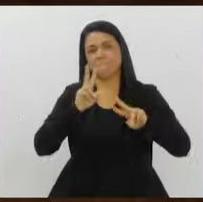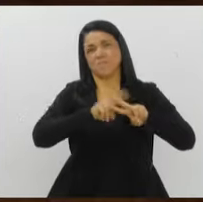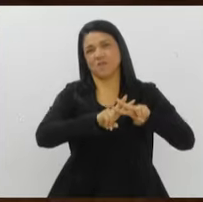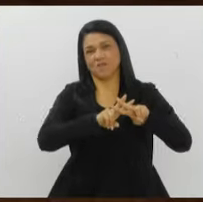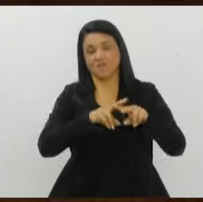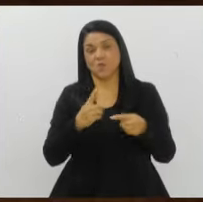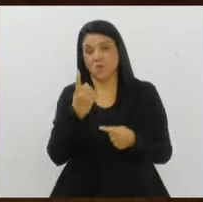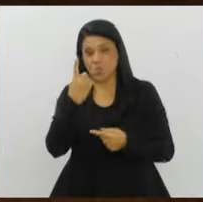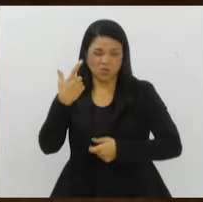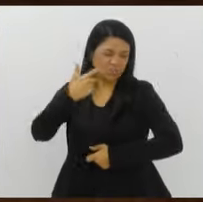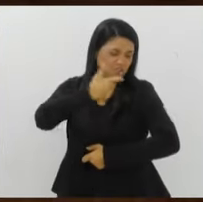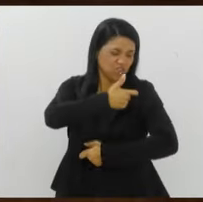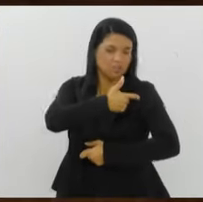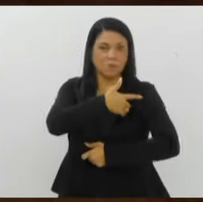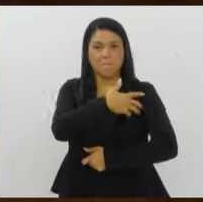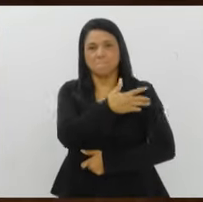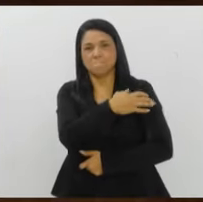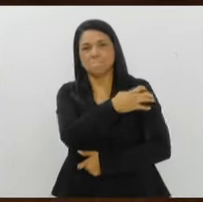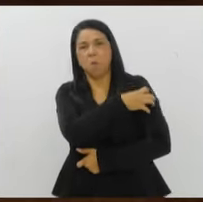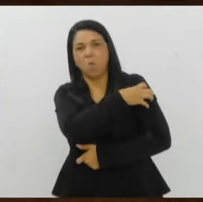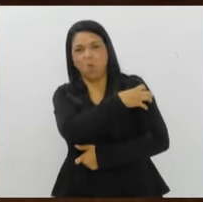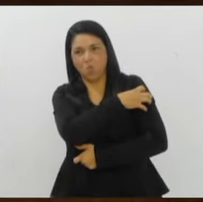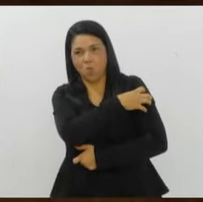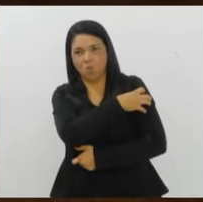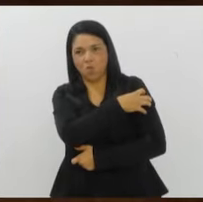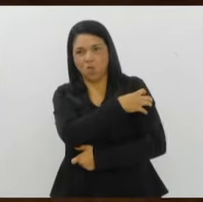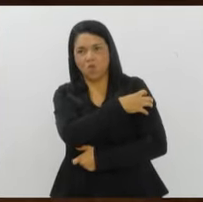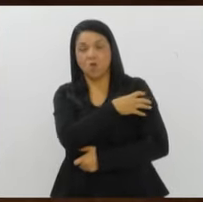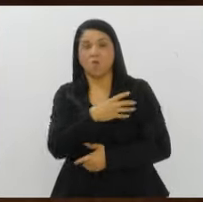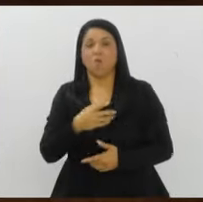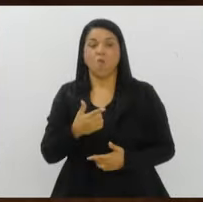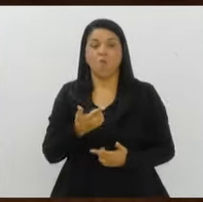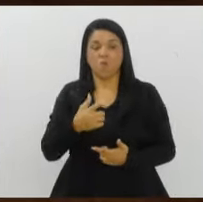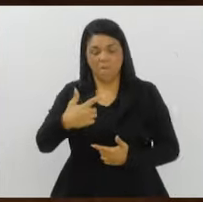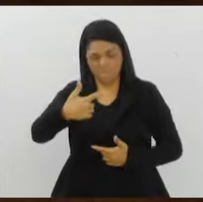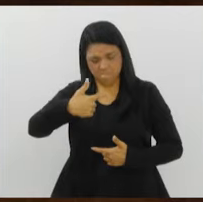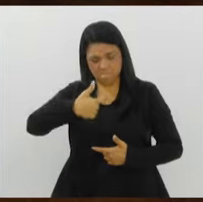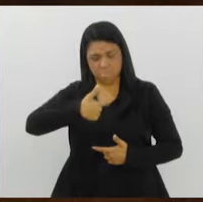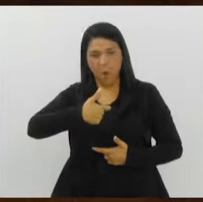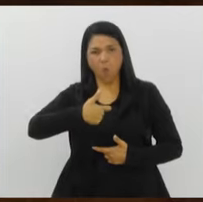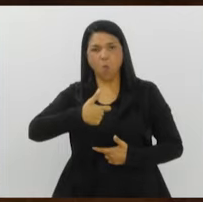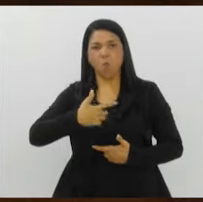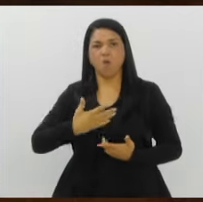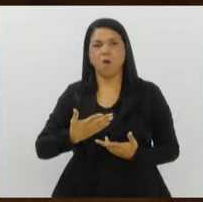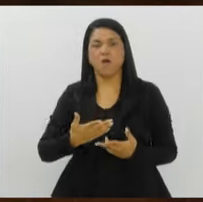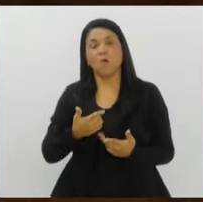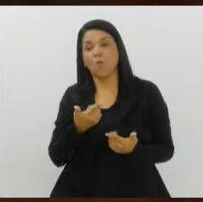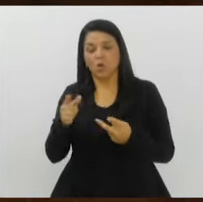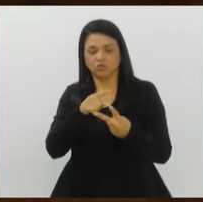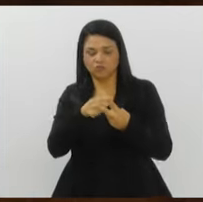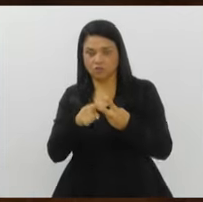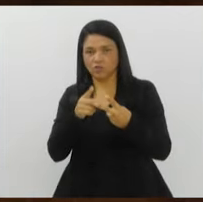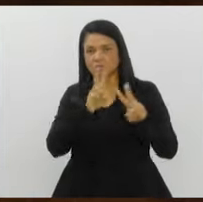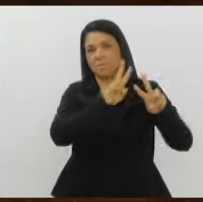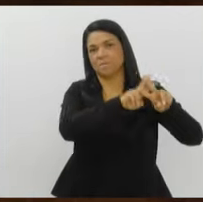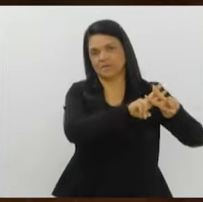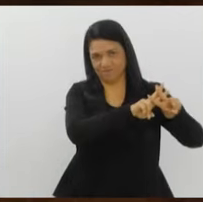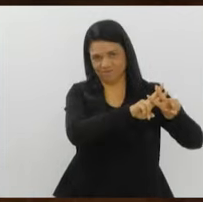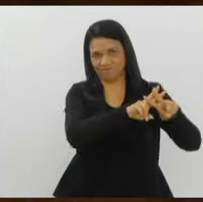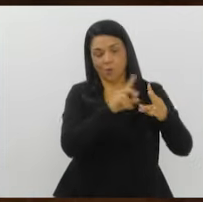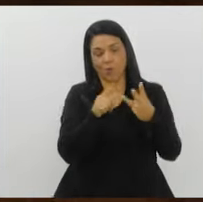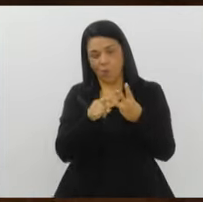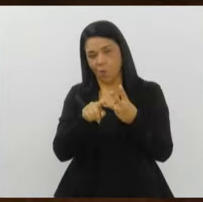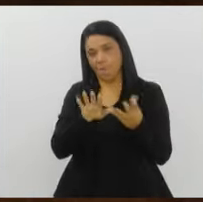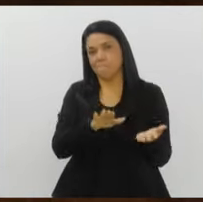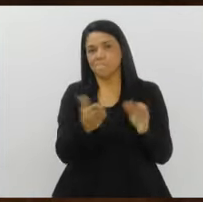braço, infelizmente no touro no meio da cachola, na cabeça mesmo, tinha que ter tomado, e os outros 2 presos. Então quero parabenizar